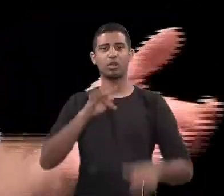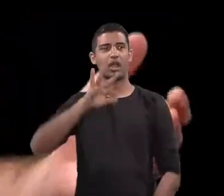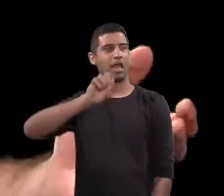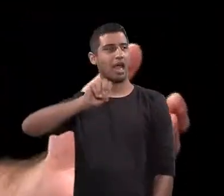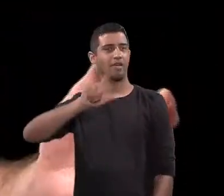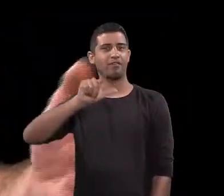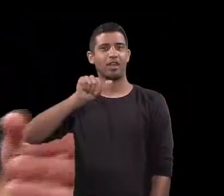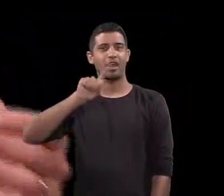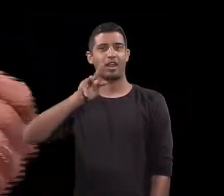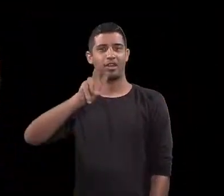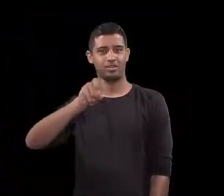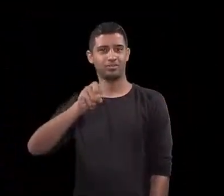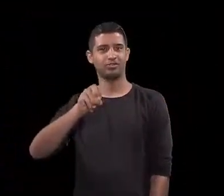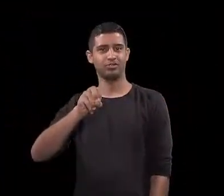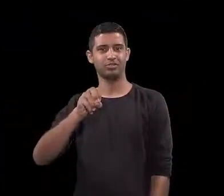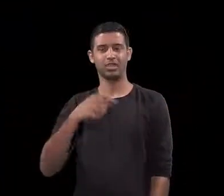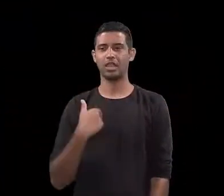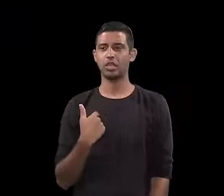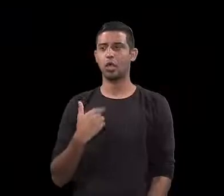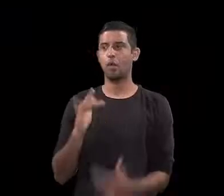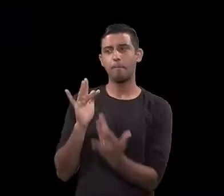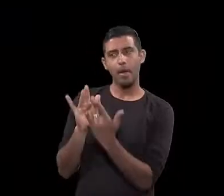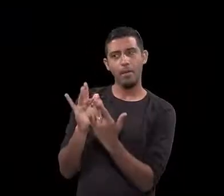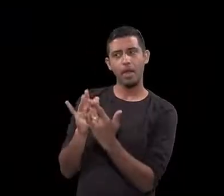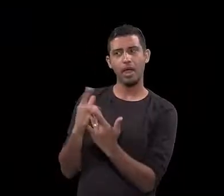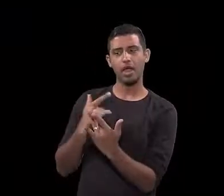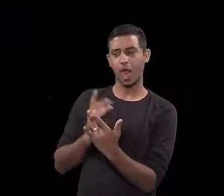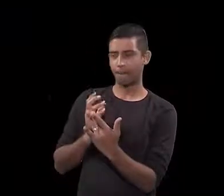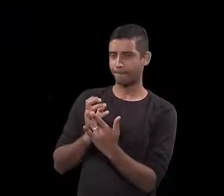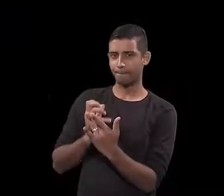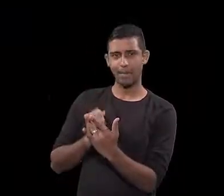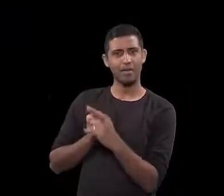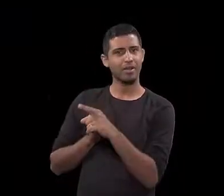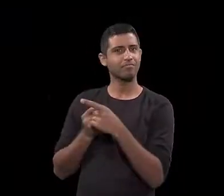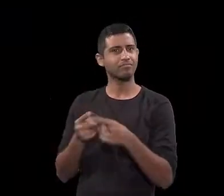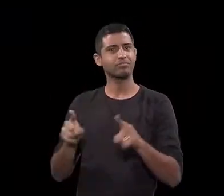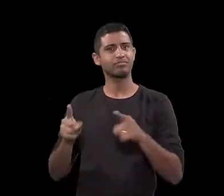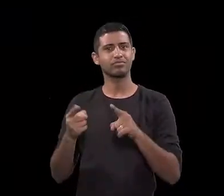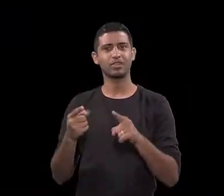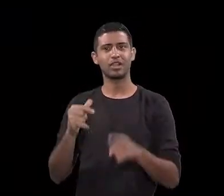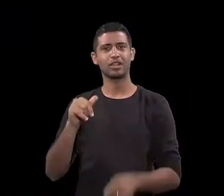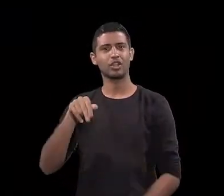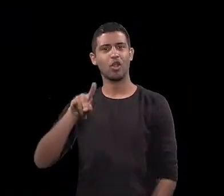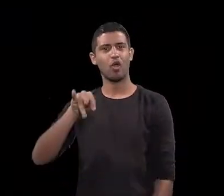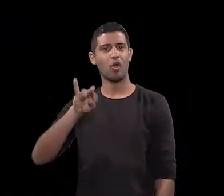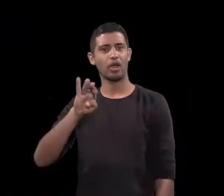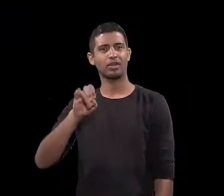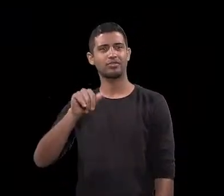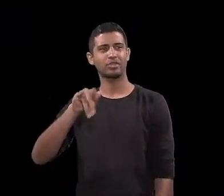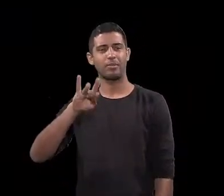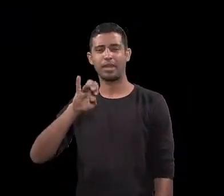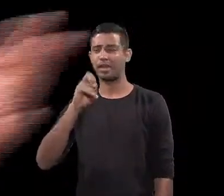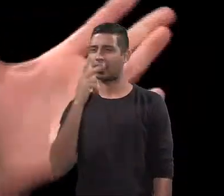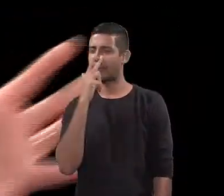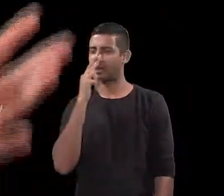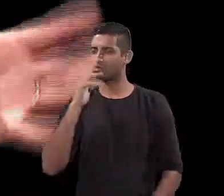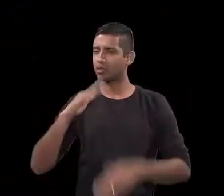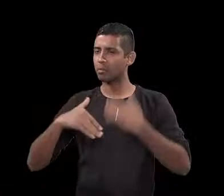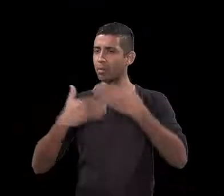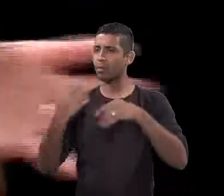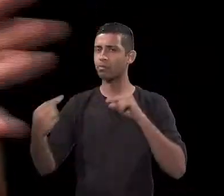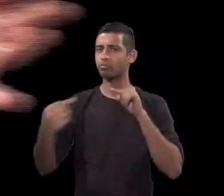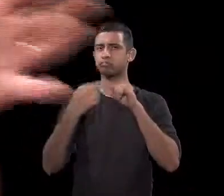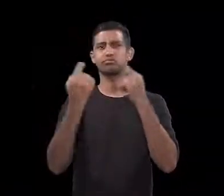mundo afro-latino e tudo o meu contato, minha paixão pela música norte-americana foram